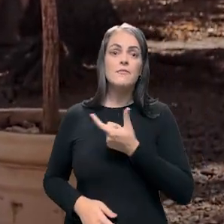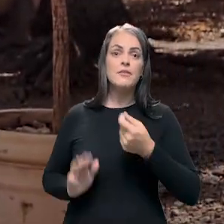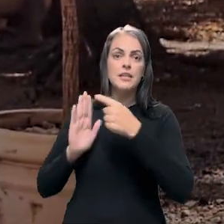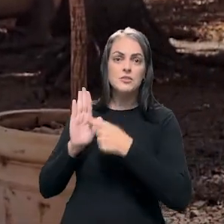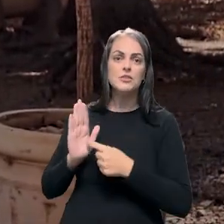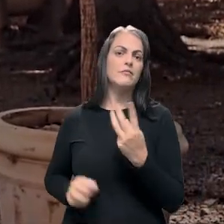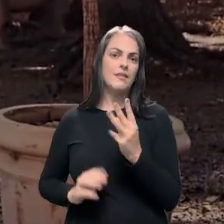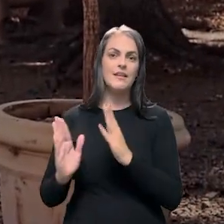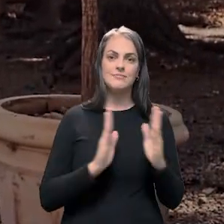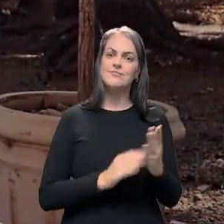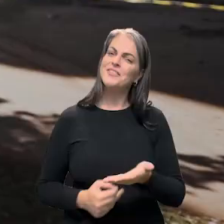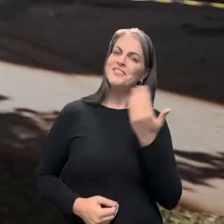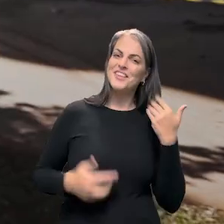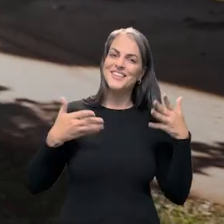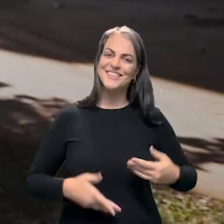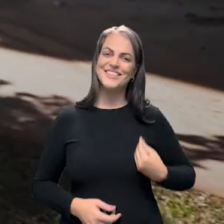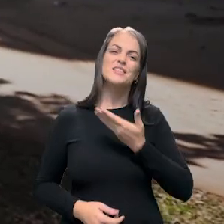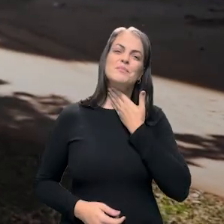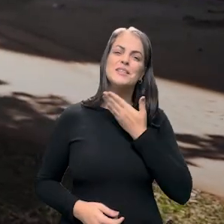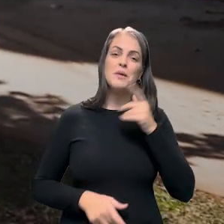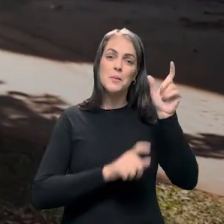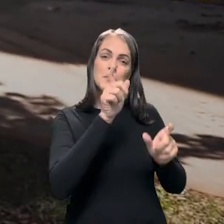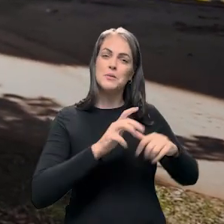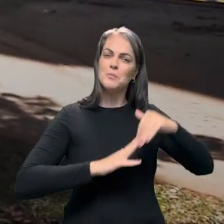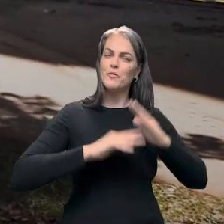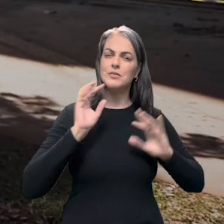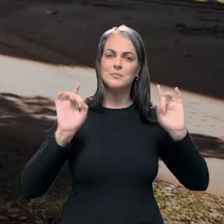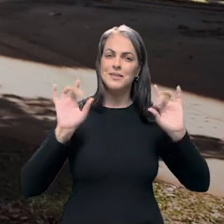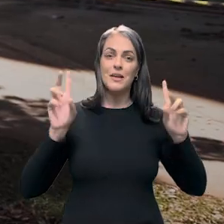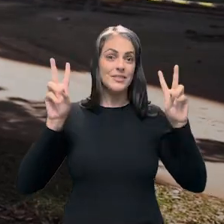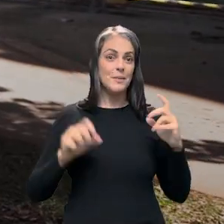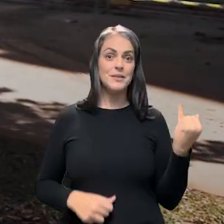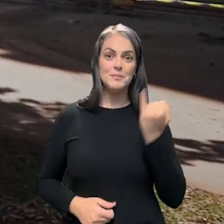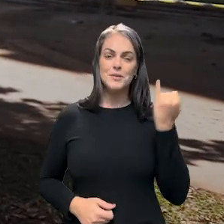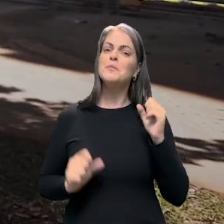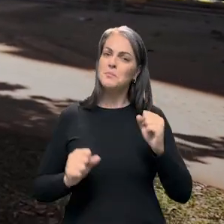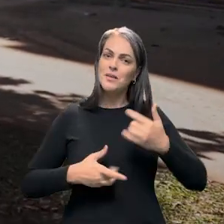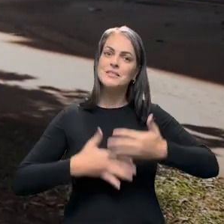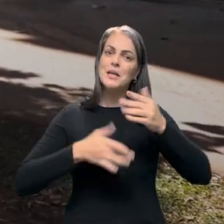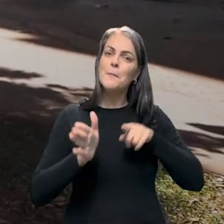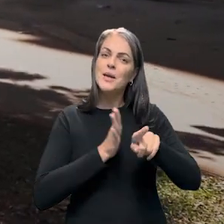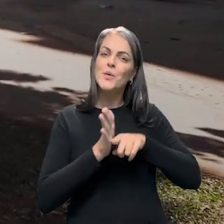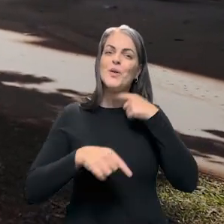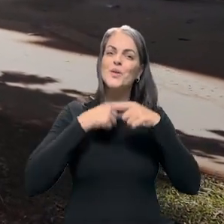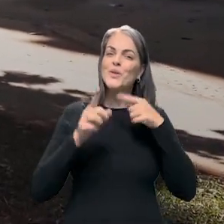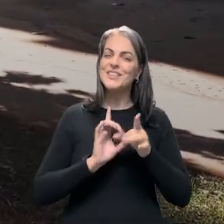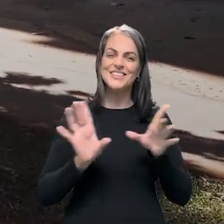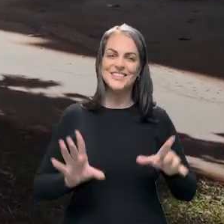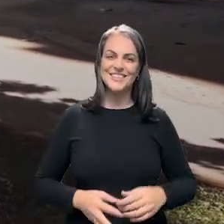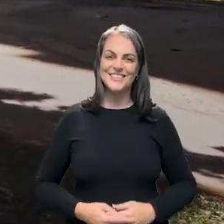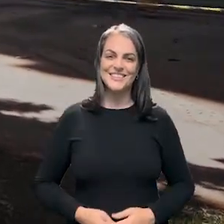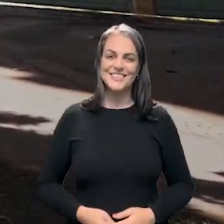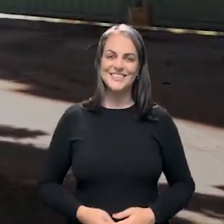variáveis divididas em 3 dimensões. Venha bater um papo com convidados especialistas sobre esse tema super importante. E mais, você pode tirar todas as suas dúvidas no chat, que